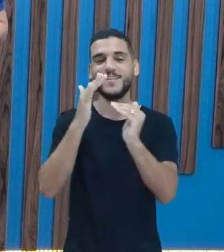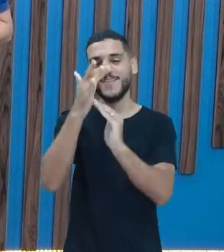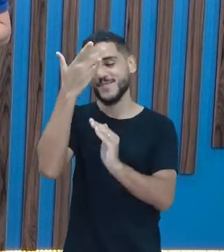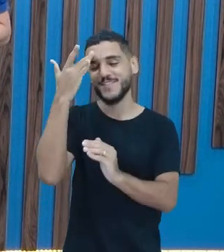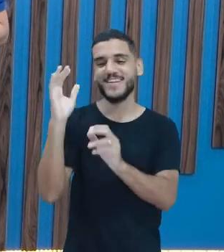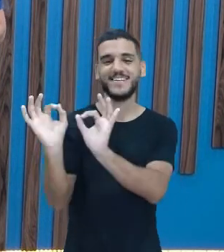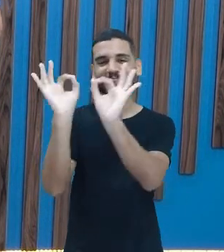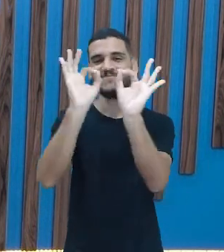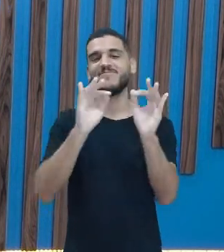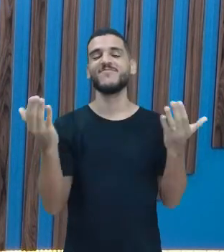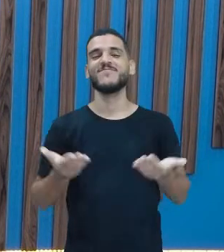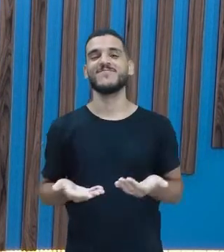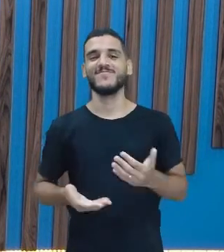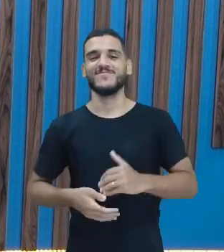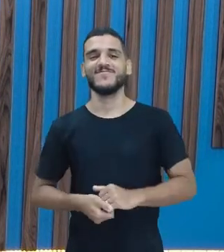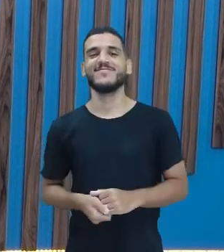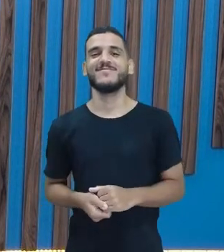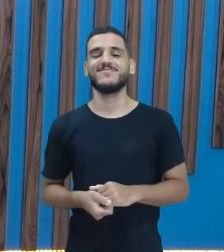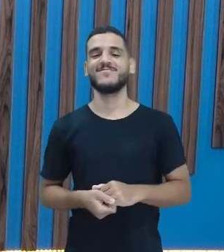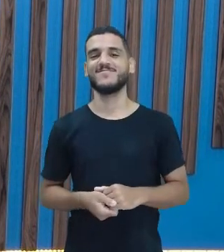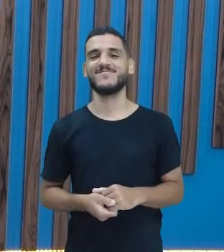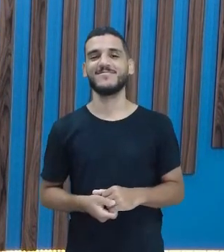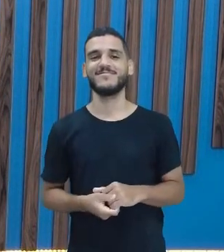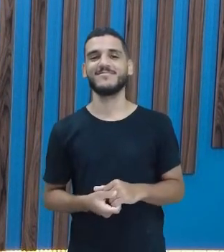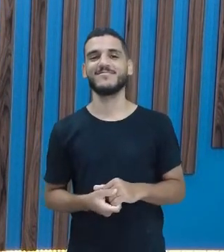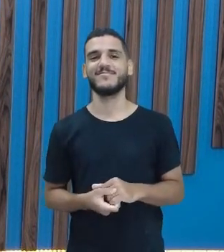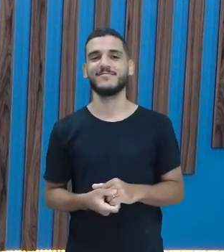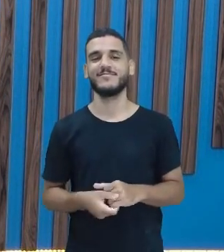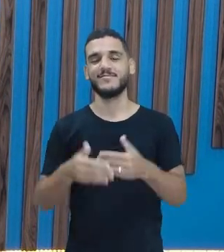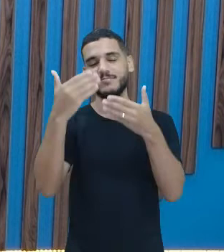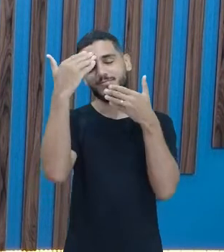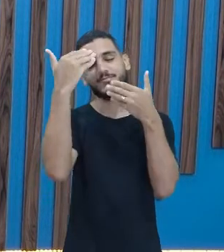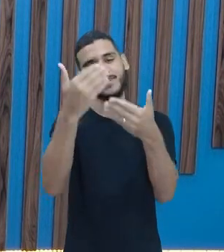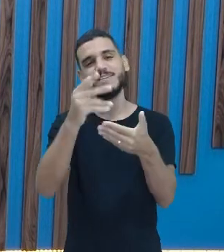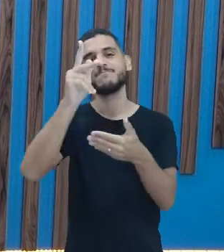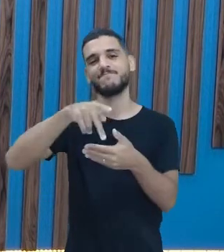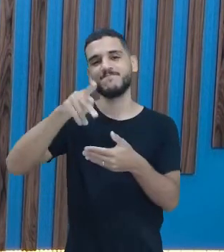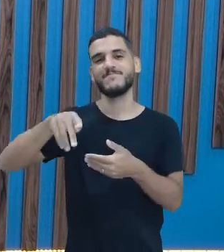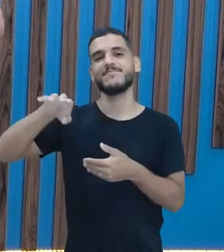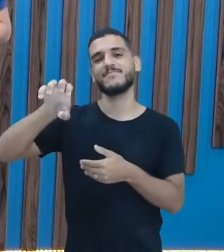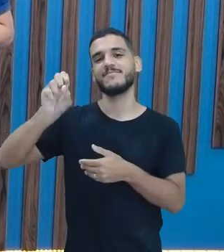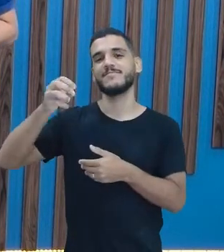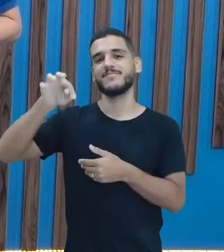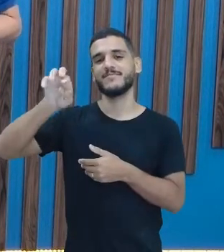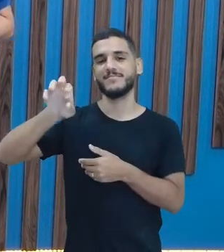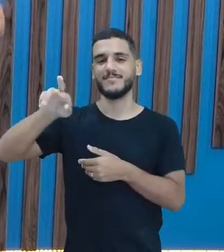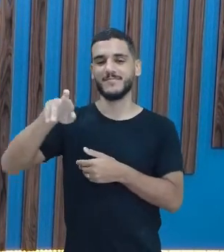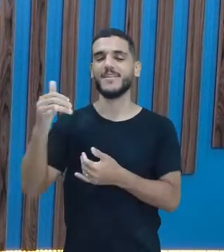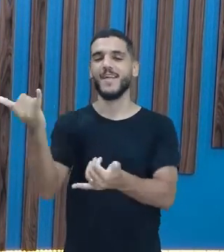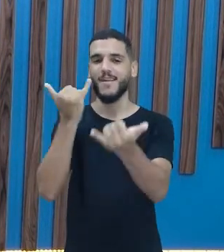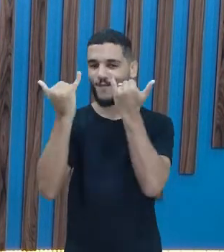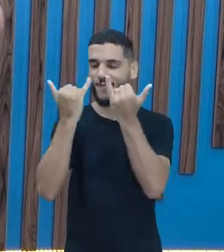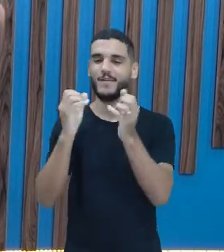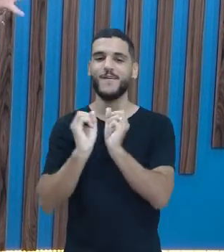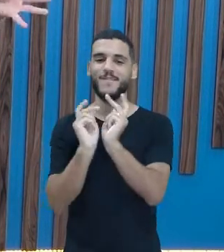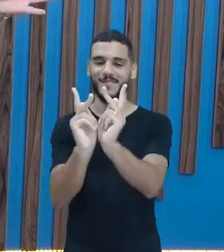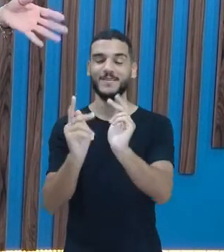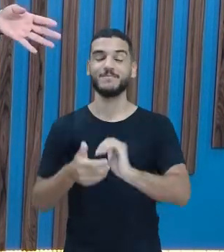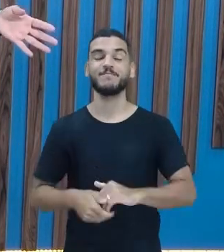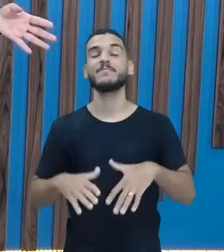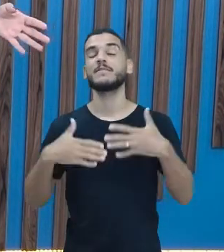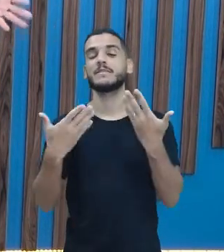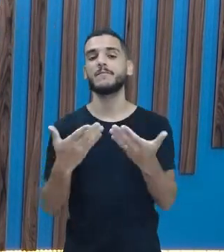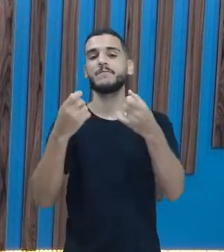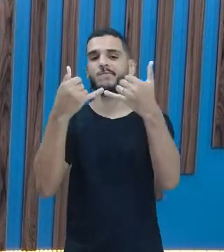agora, nos acompanhando. Então vamos lá. Muito obrigada, professora Esté, pelas informações. Olha lá. Então, como eu